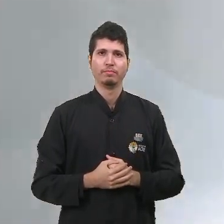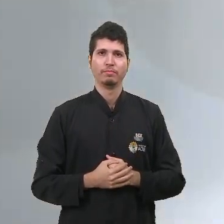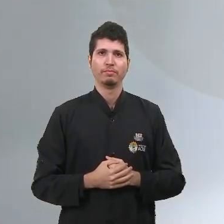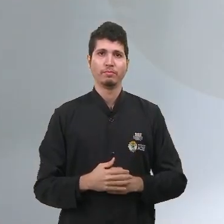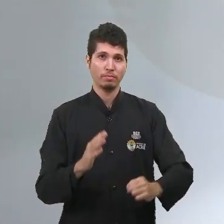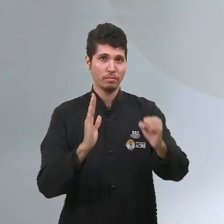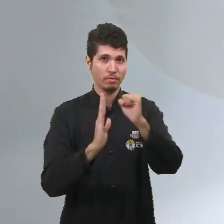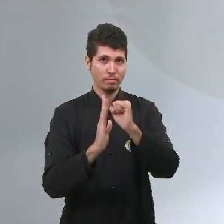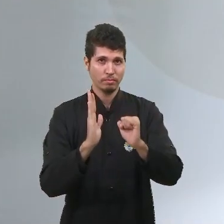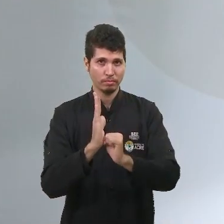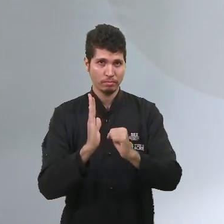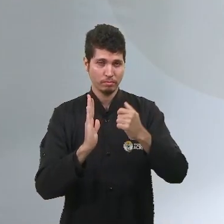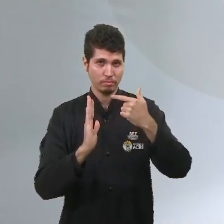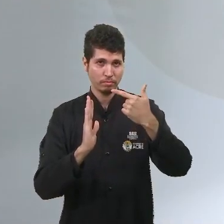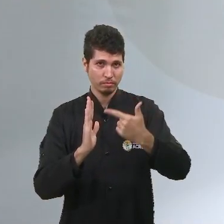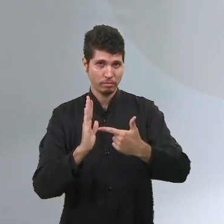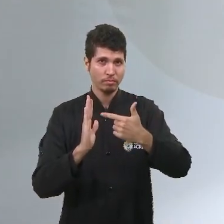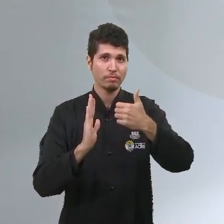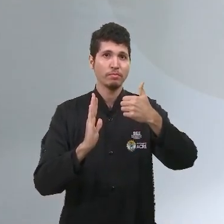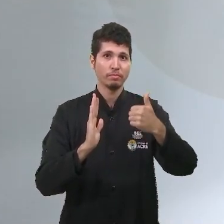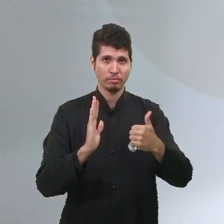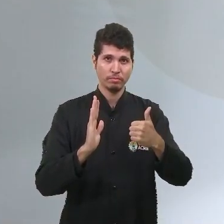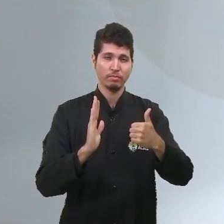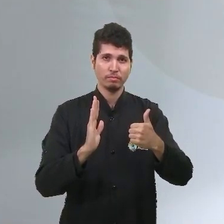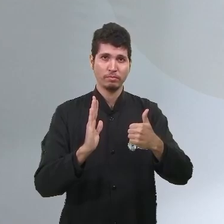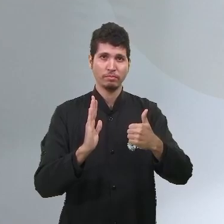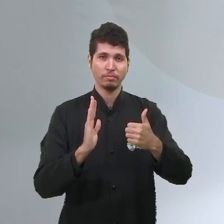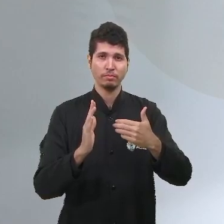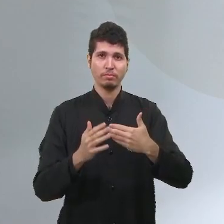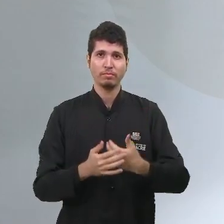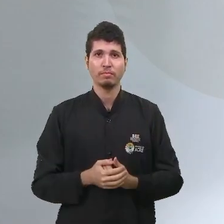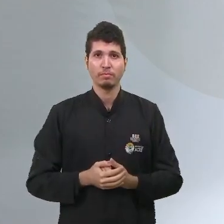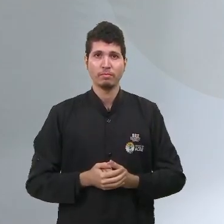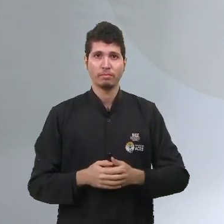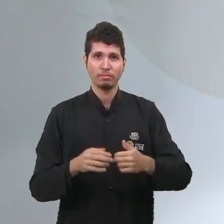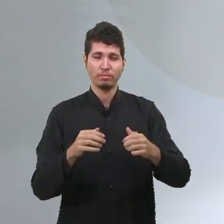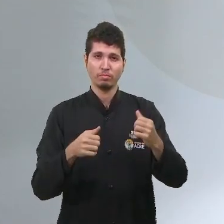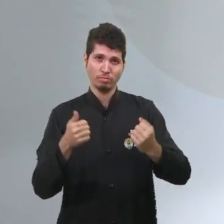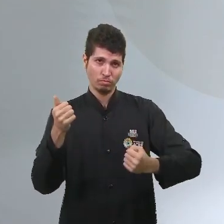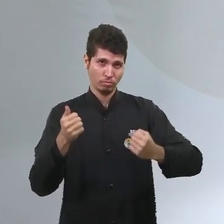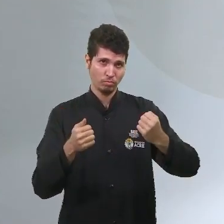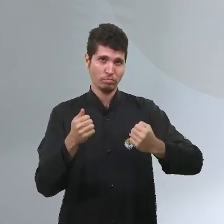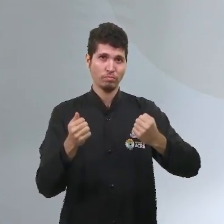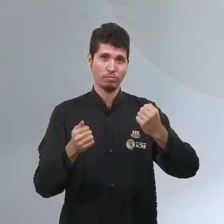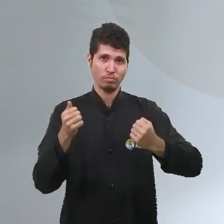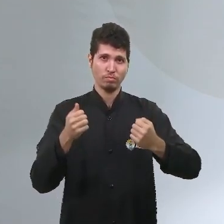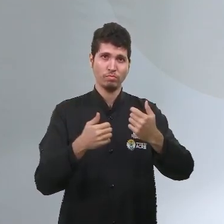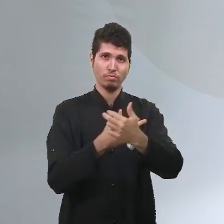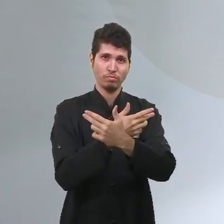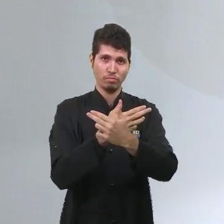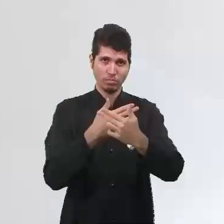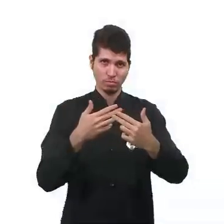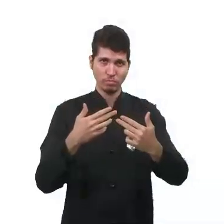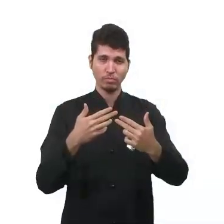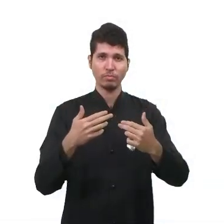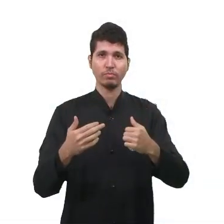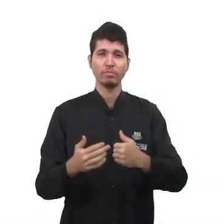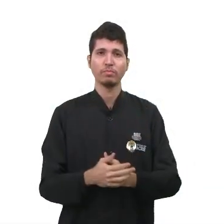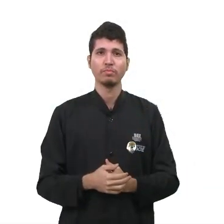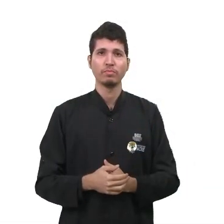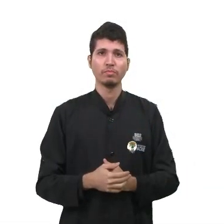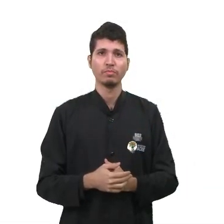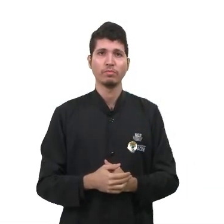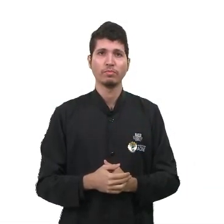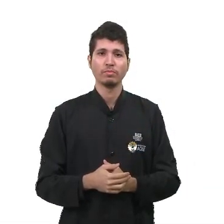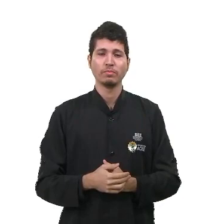século XXI, a chamada automação industrial. Qual o grande acontecimento nesse período? Que